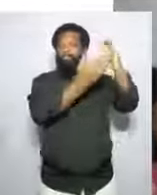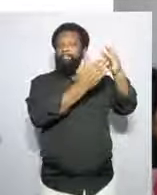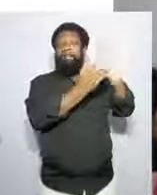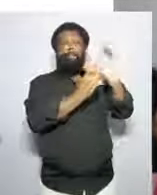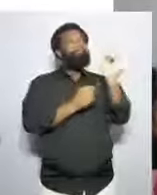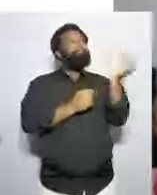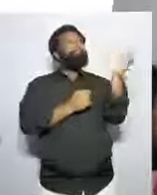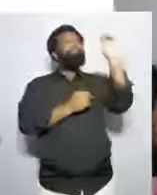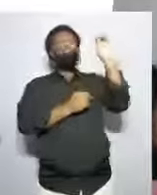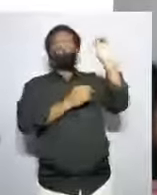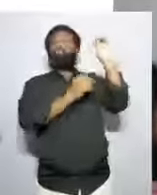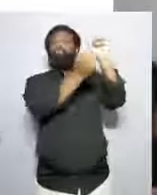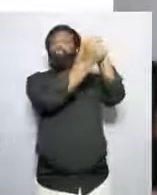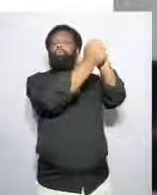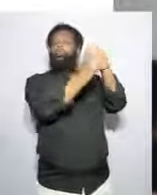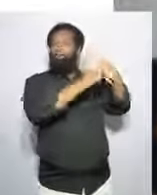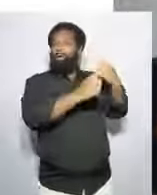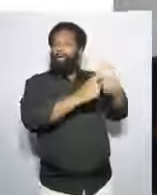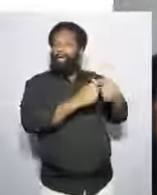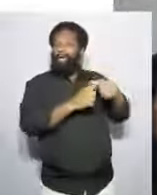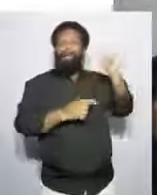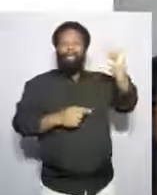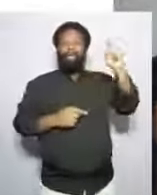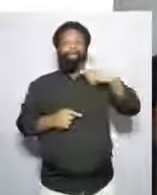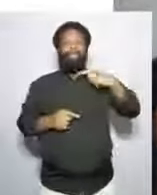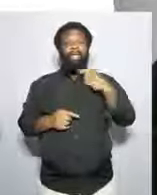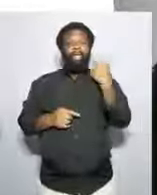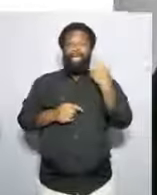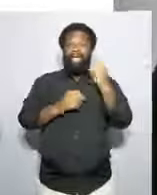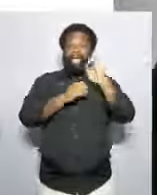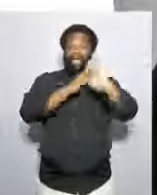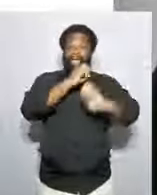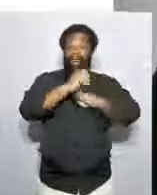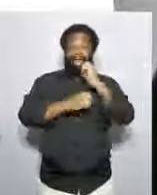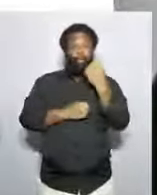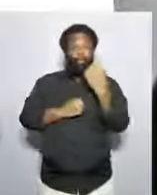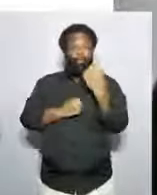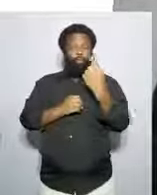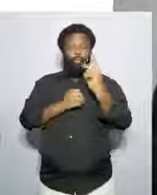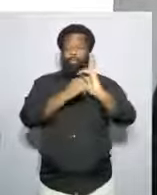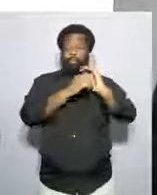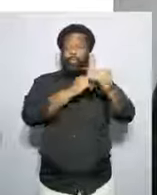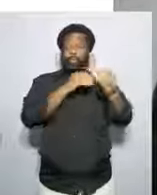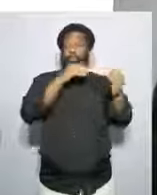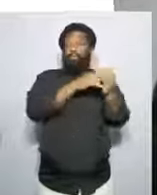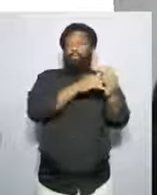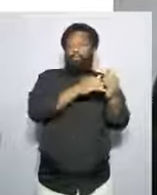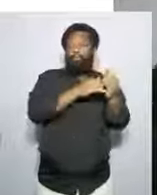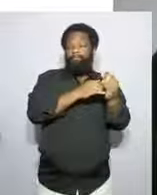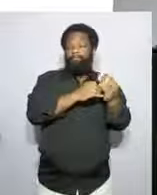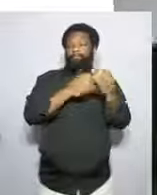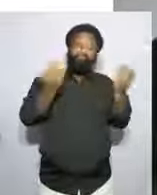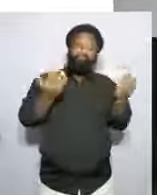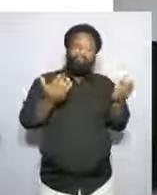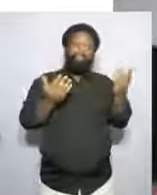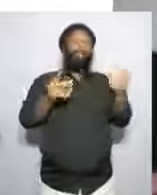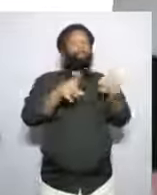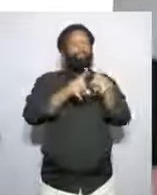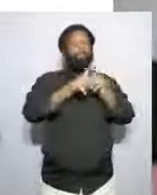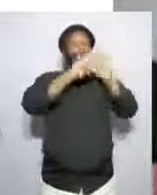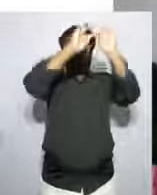localizado aqui nesse grupo porque ele tem um elétron na camada de valência, tudo bem? Assim